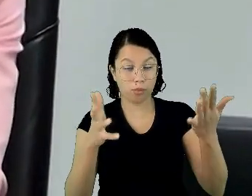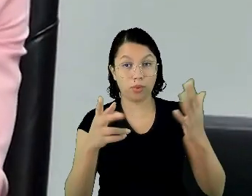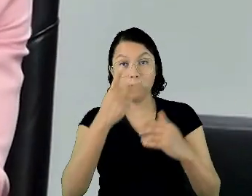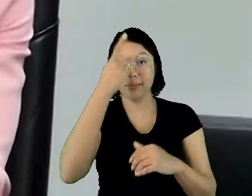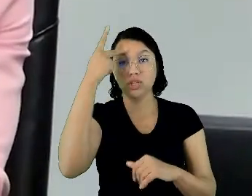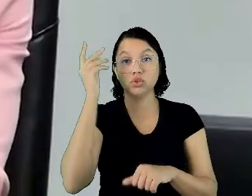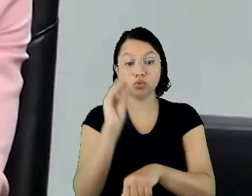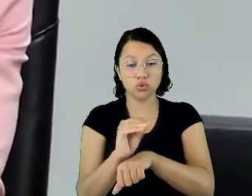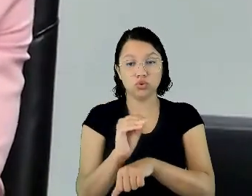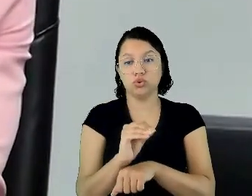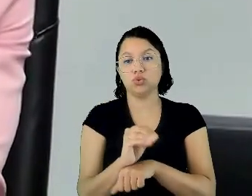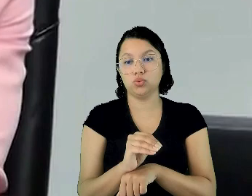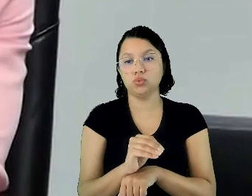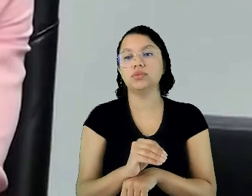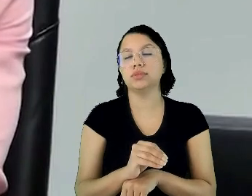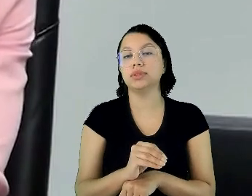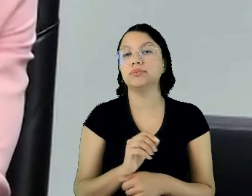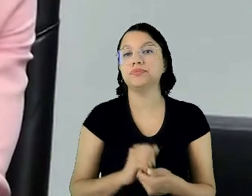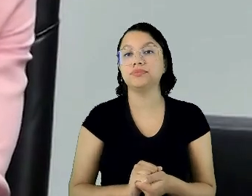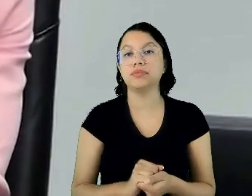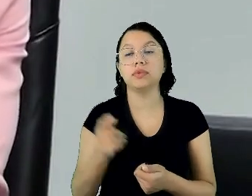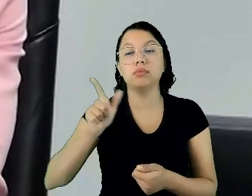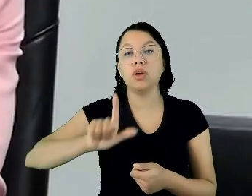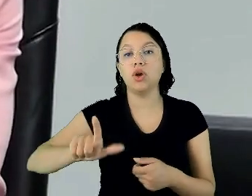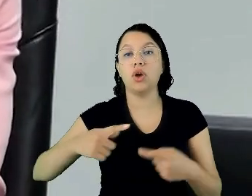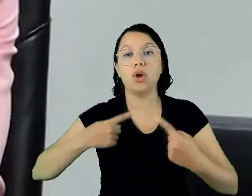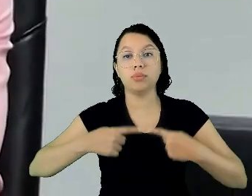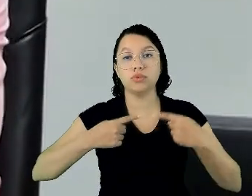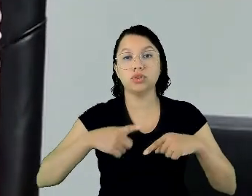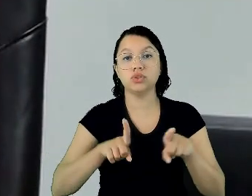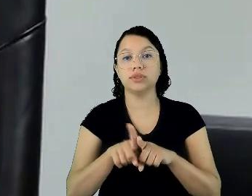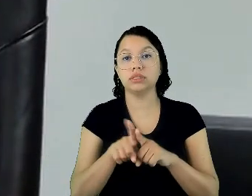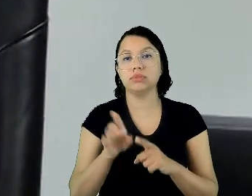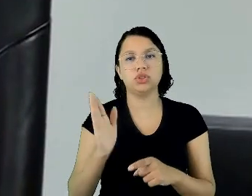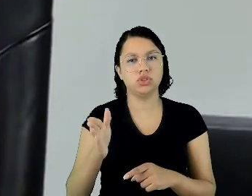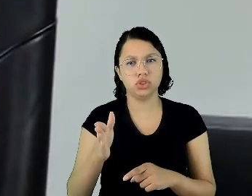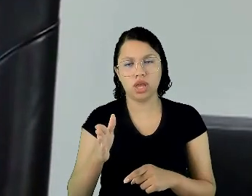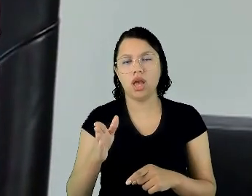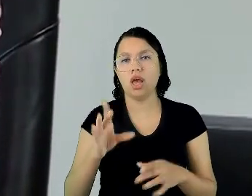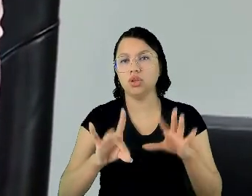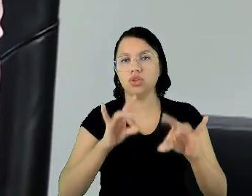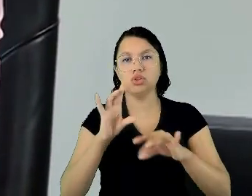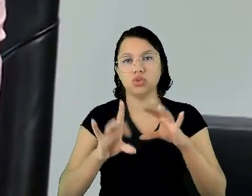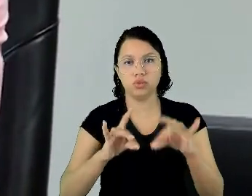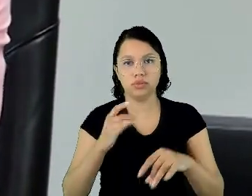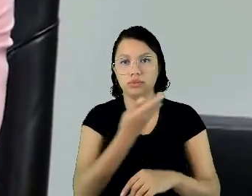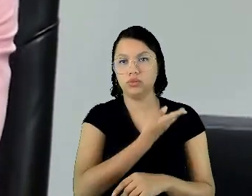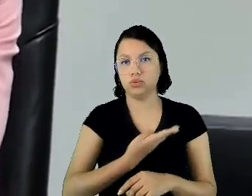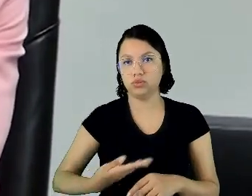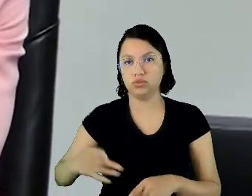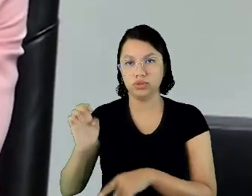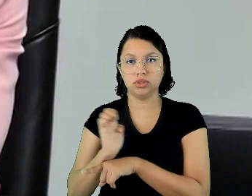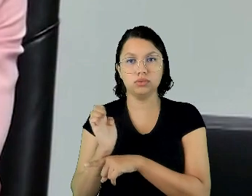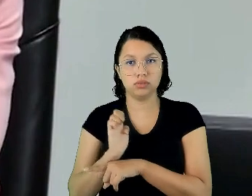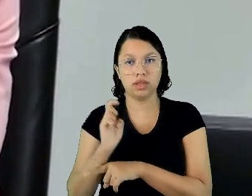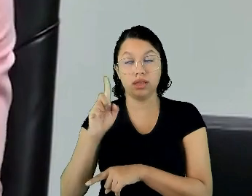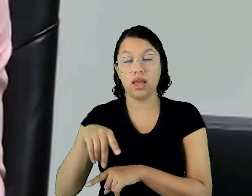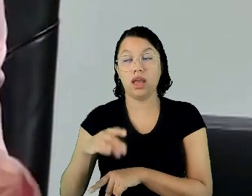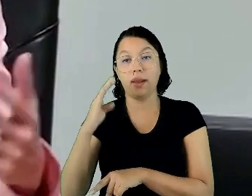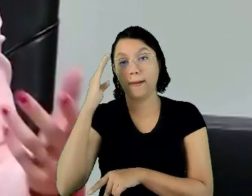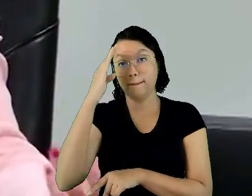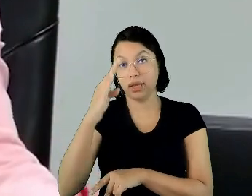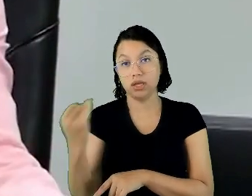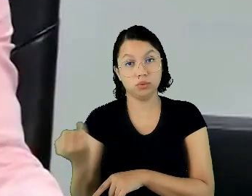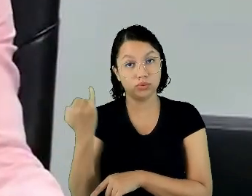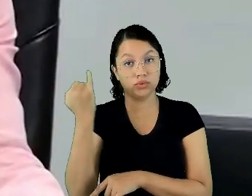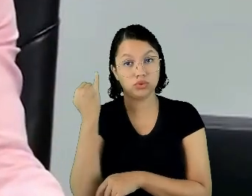outra política também já eleita pelo governo do estado como prioritária e avançando dentro do que está nas nossas competências